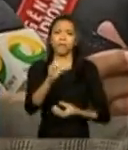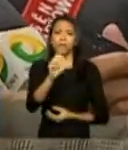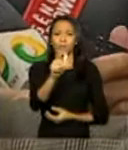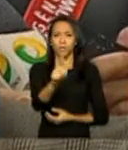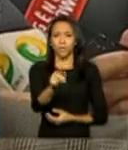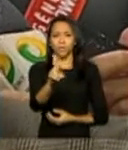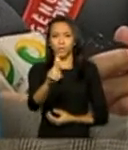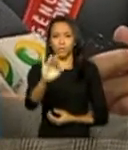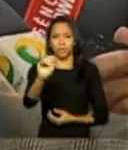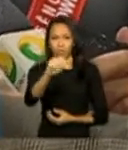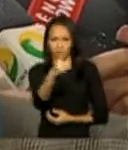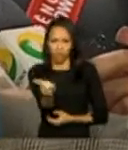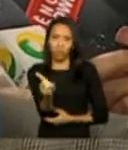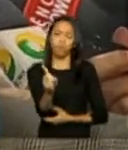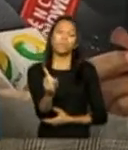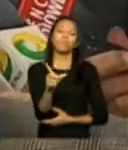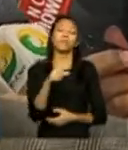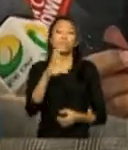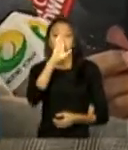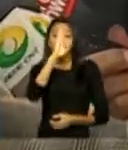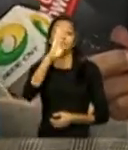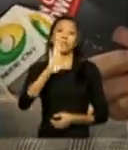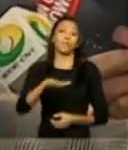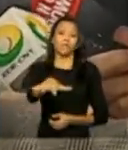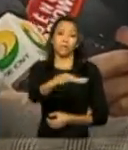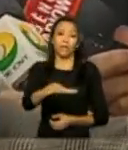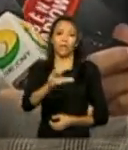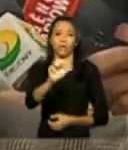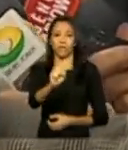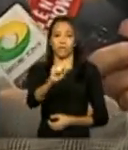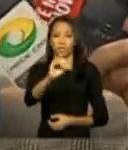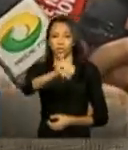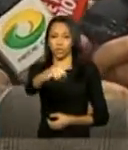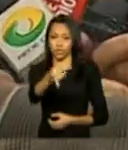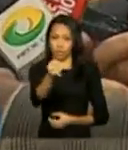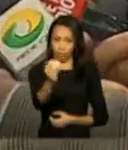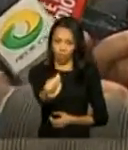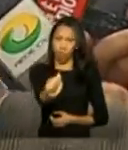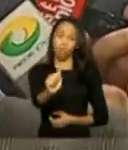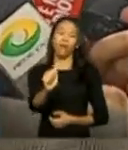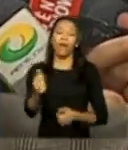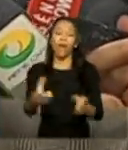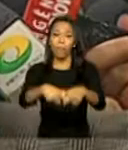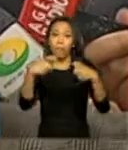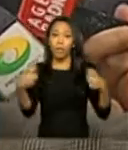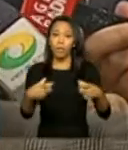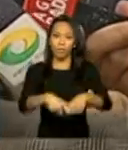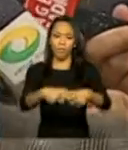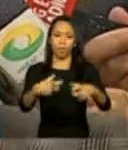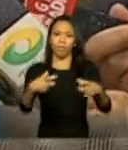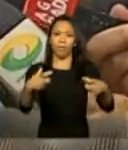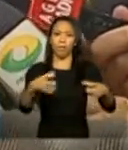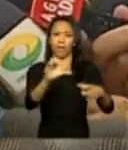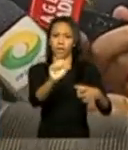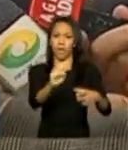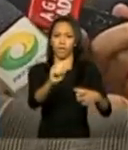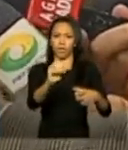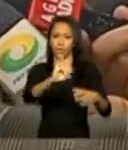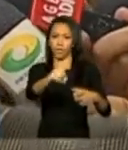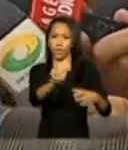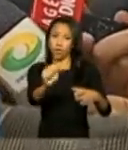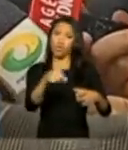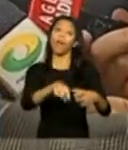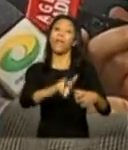na produção especificamente de soja, e claro que boa parte, a maioria dessa quantidade de soja colhida, ela